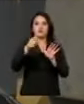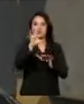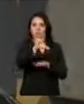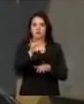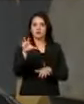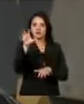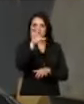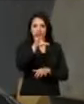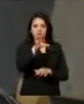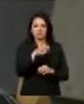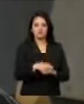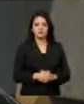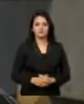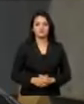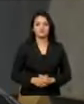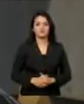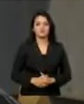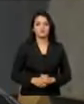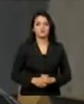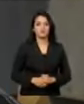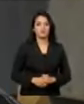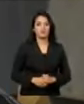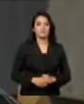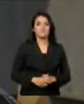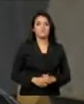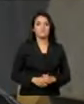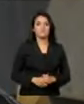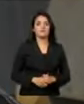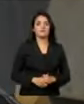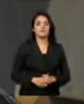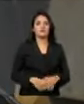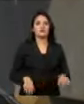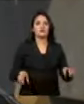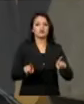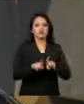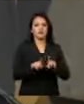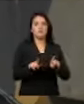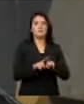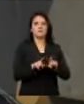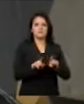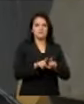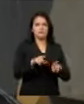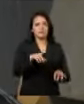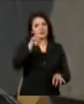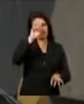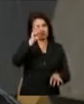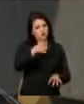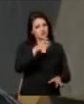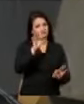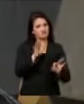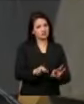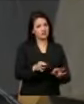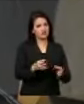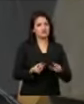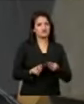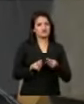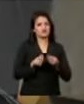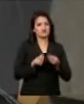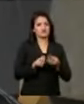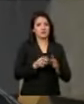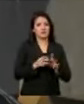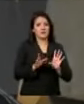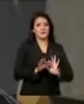consubstanciada em ordem peremptória, estou transcrevendo, de entrega do paciente